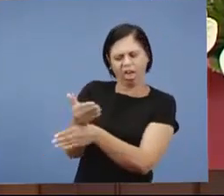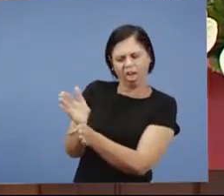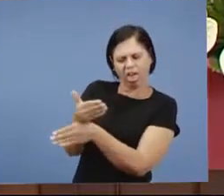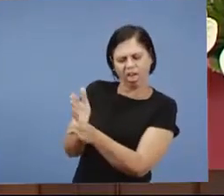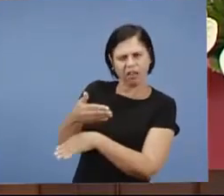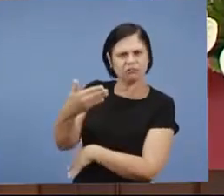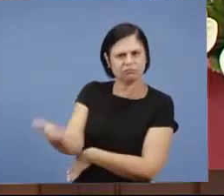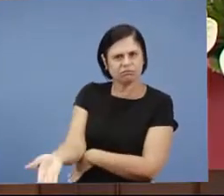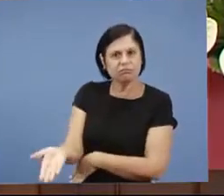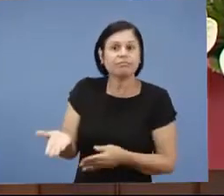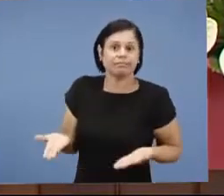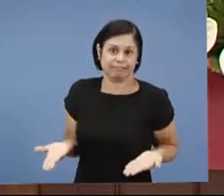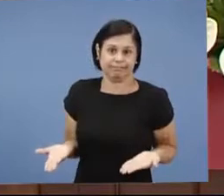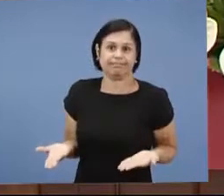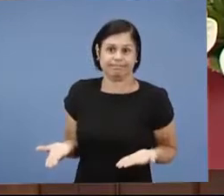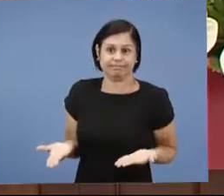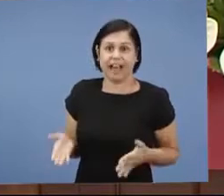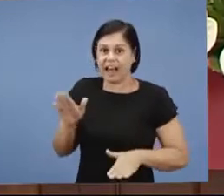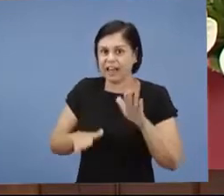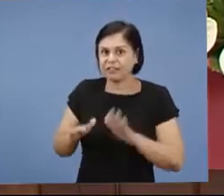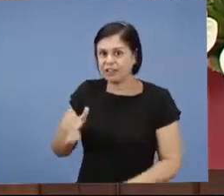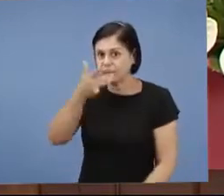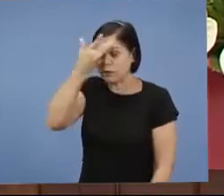espoliada, usada,